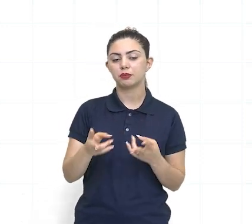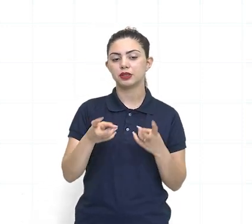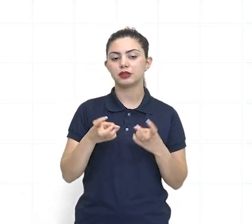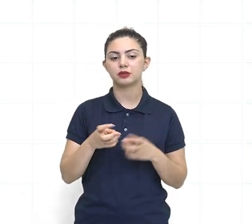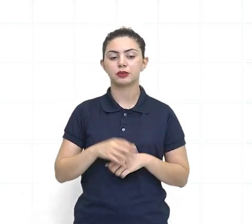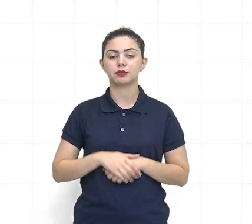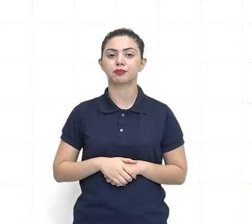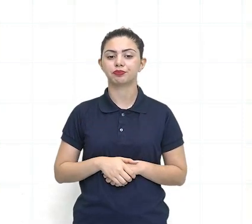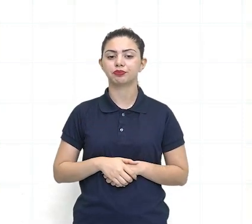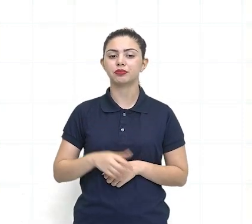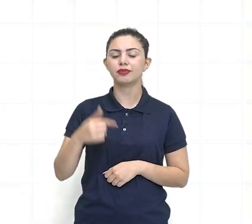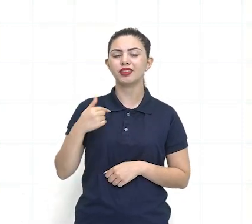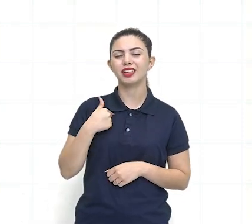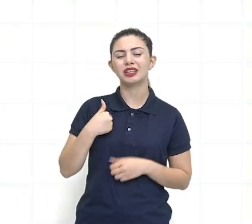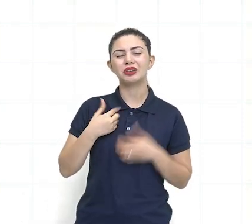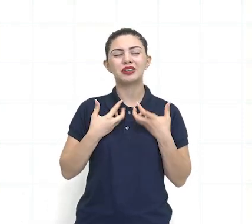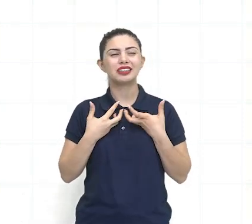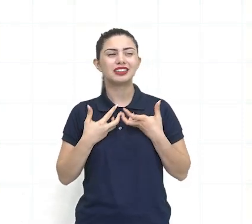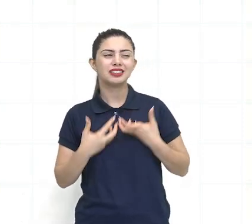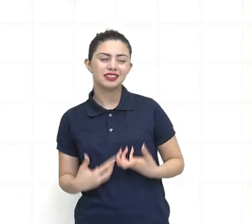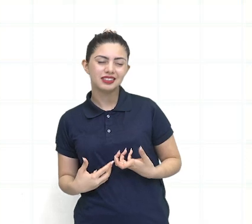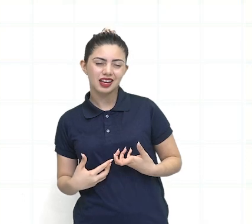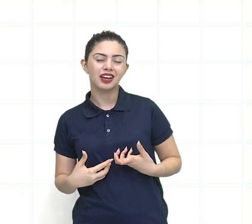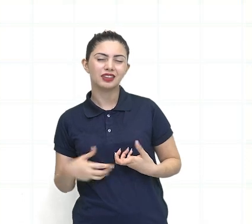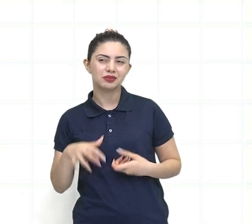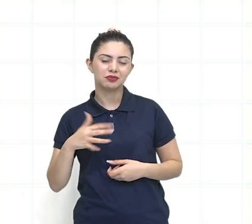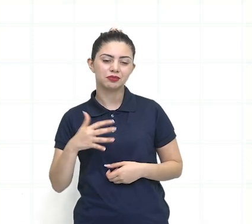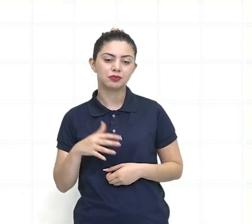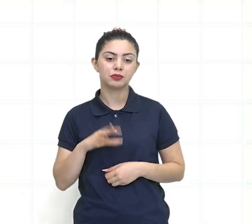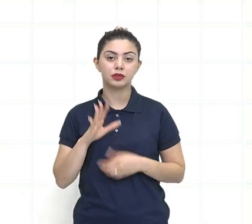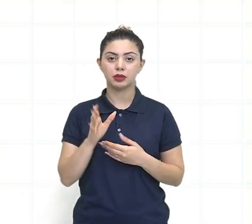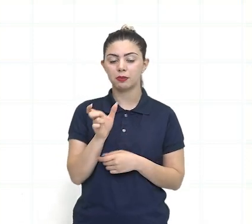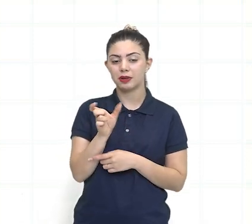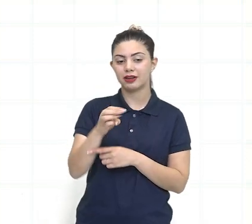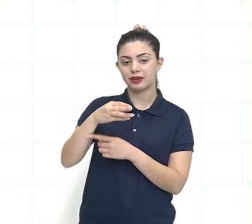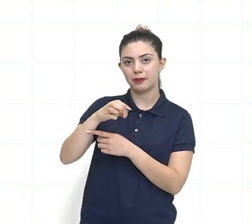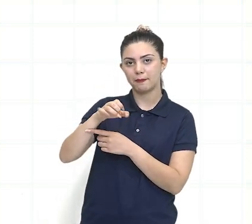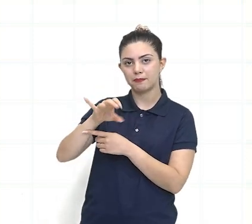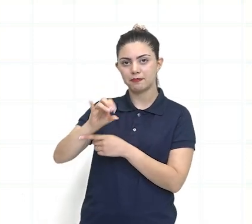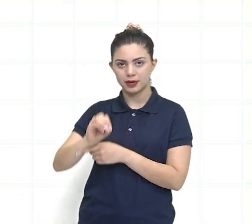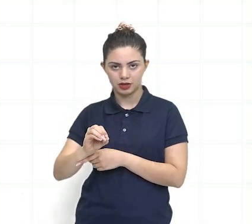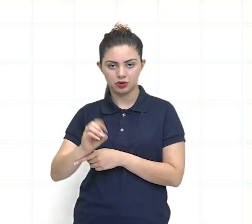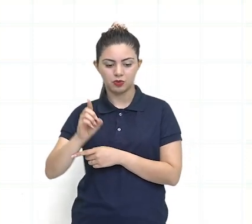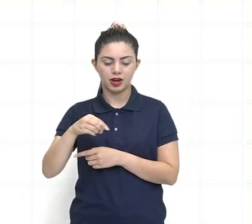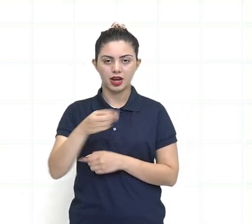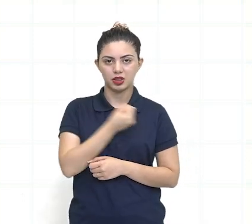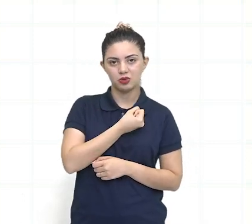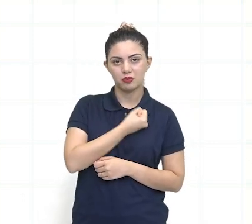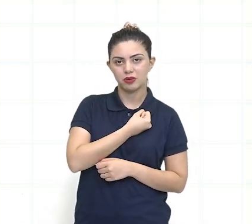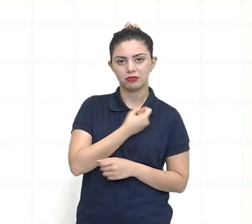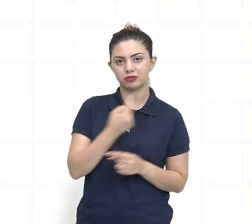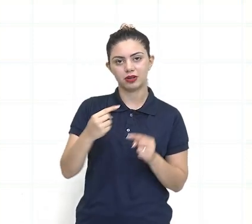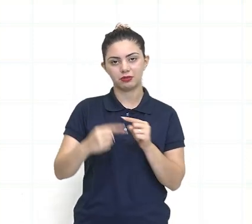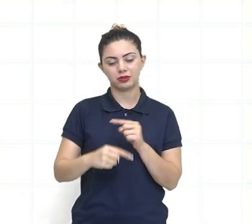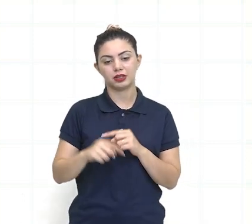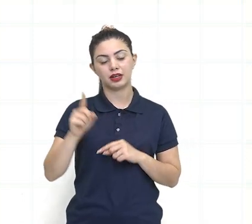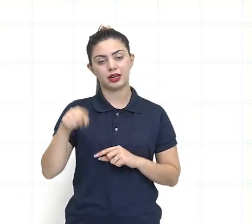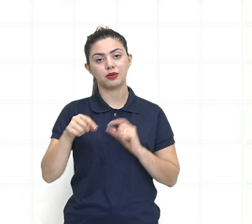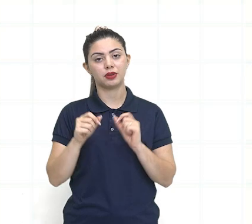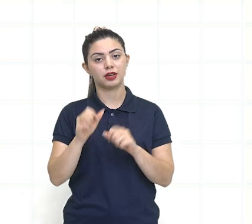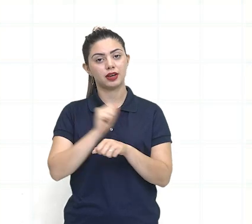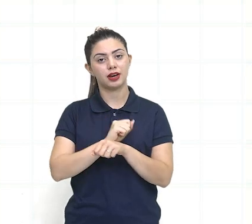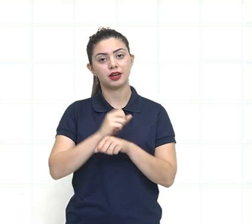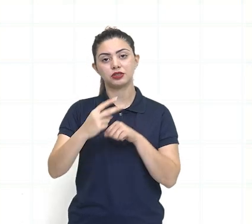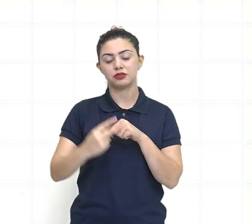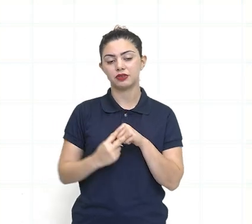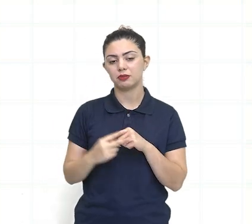meio cansado. Aqui a palavra meio não é numeral. A palavra meio aqui é advérbio. Por